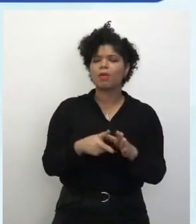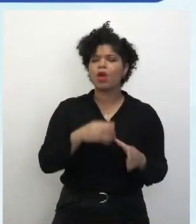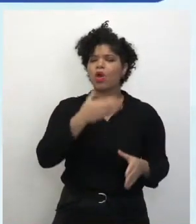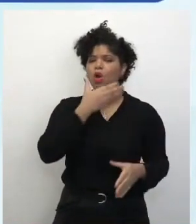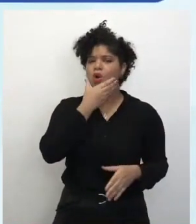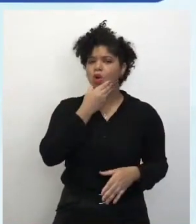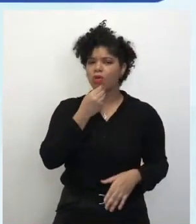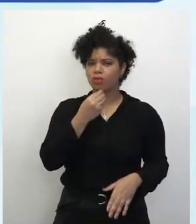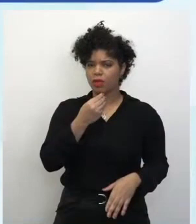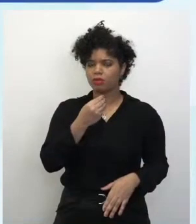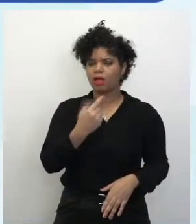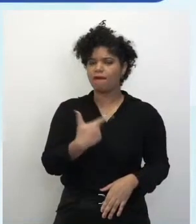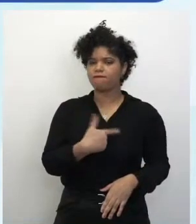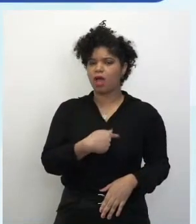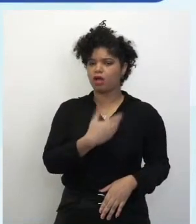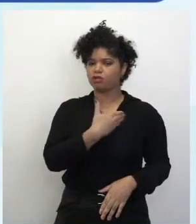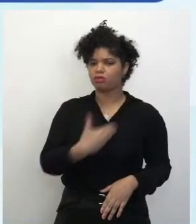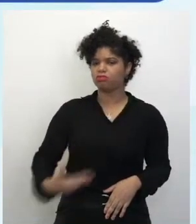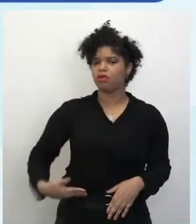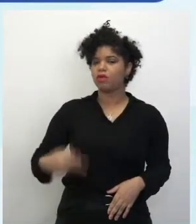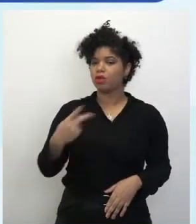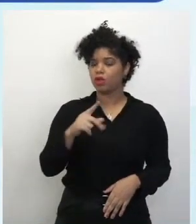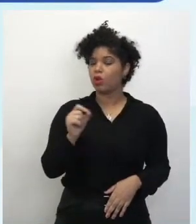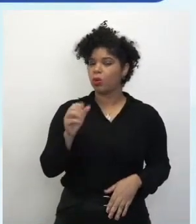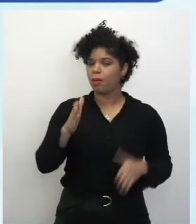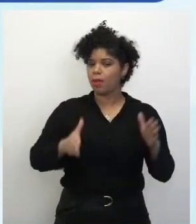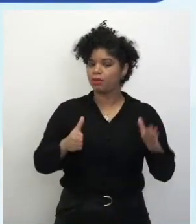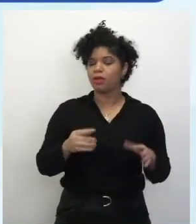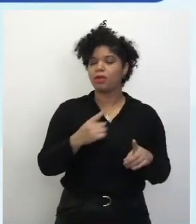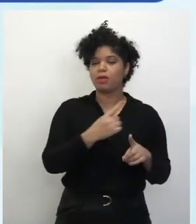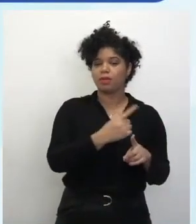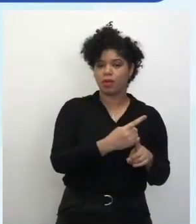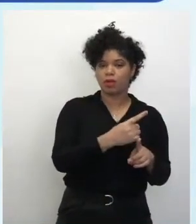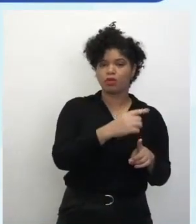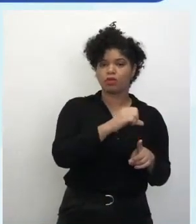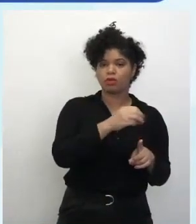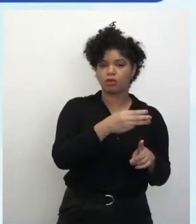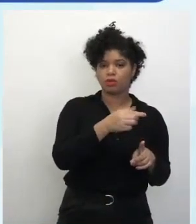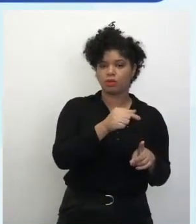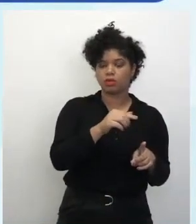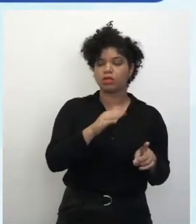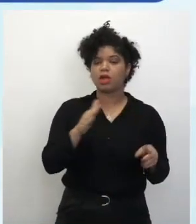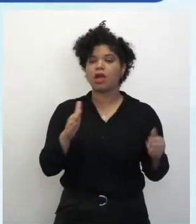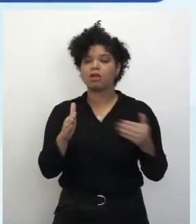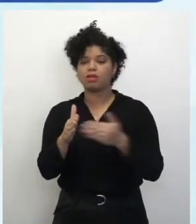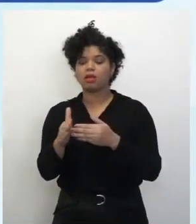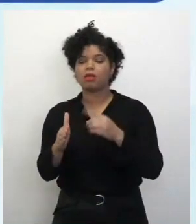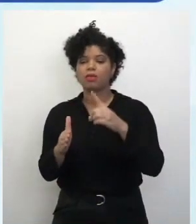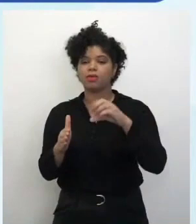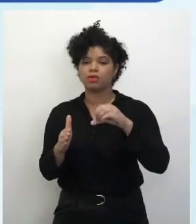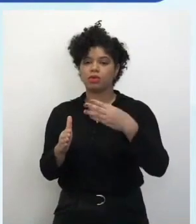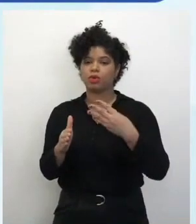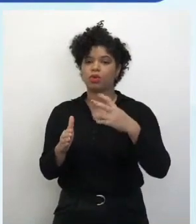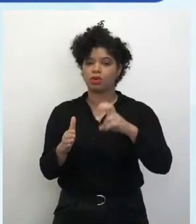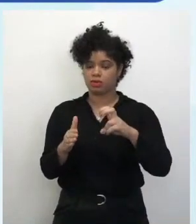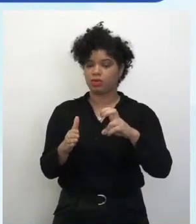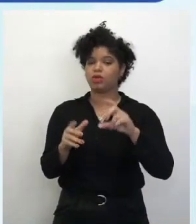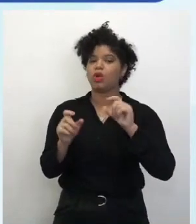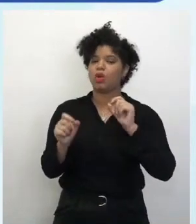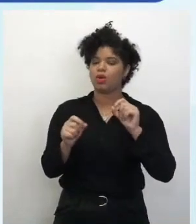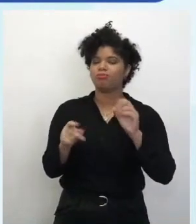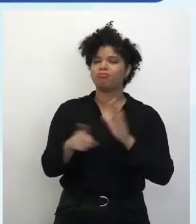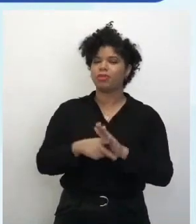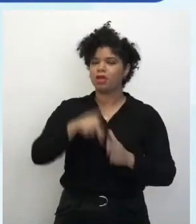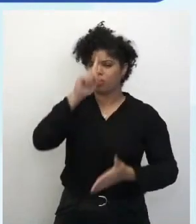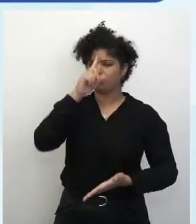foi um período de 1937 até 1945 marcado por uma